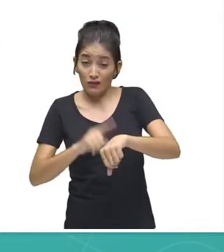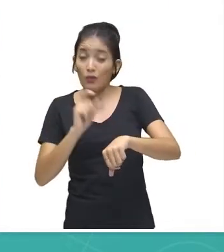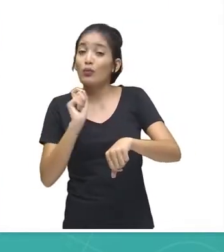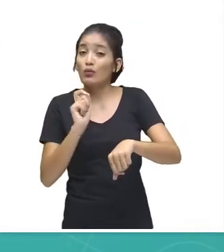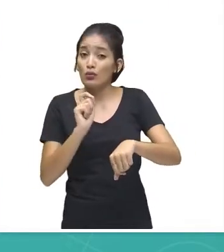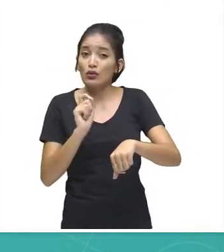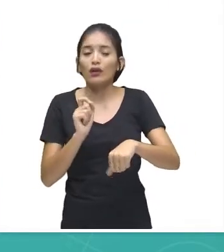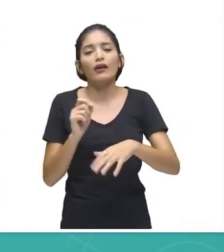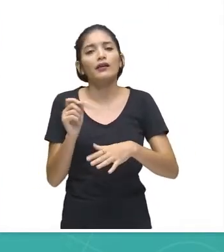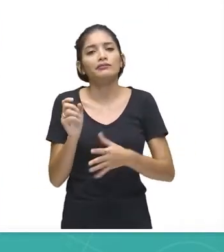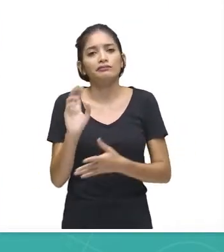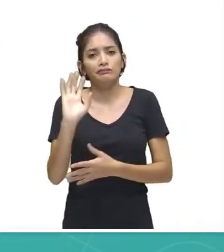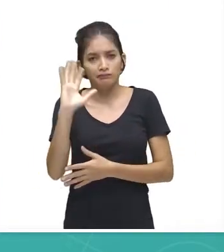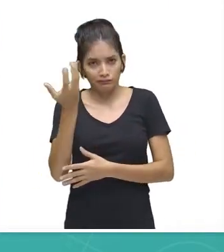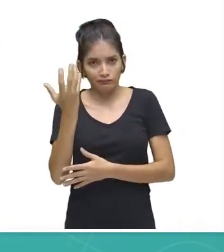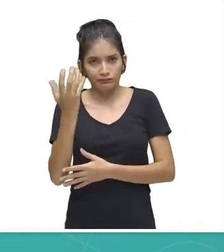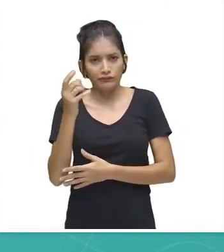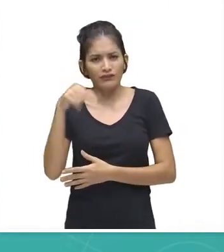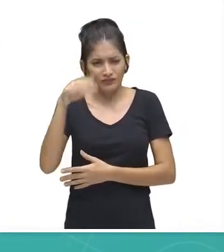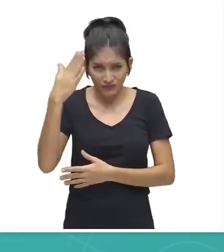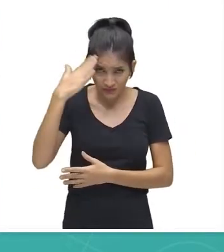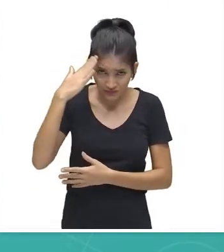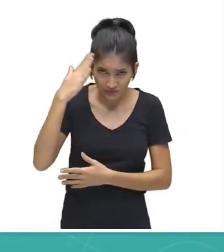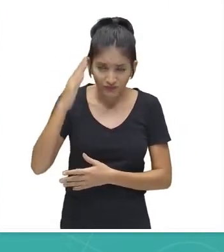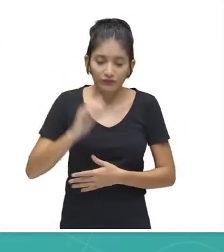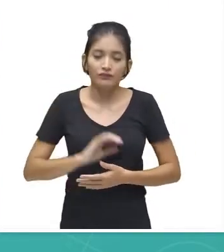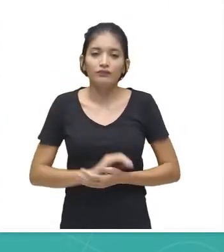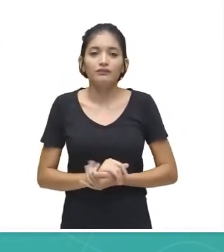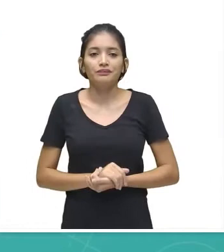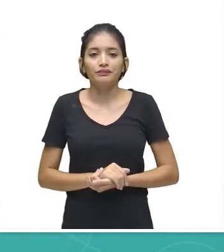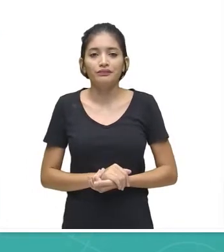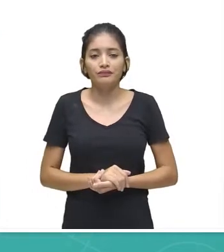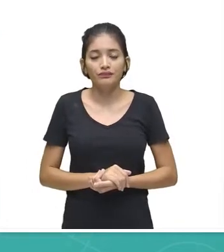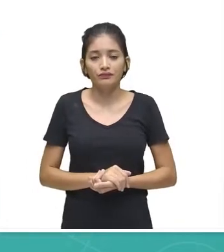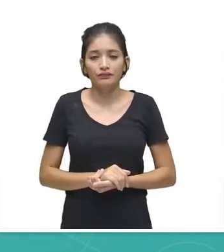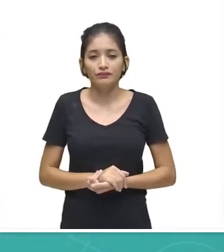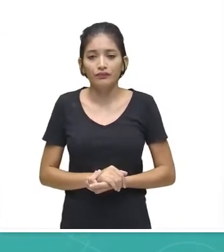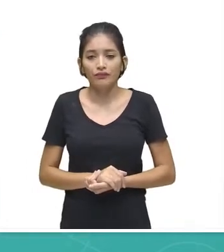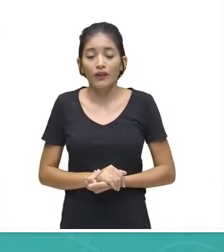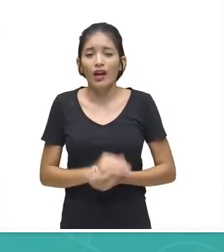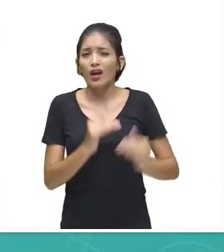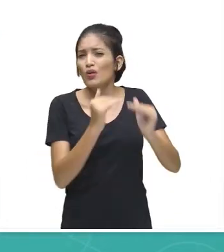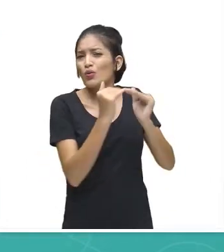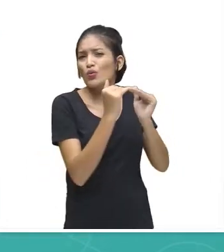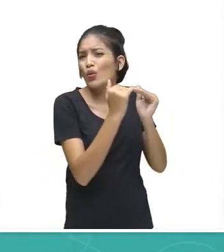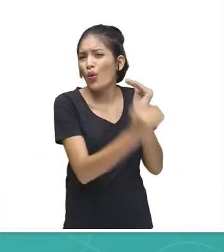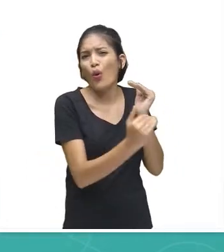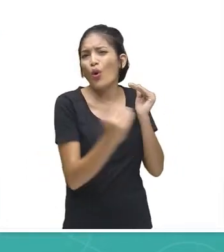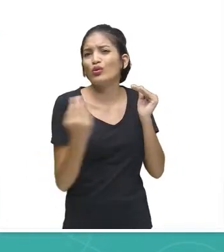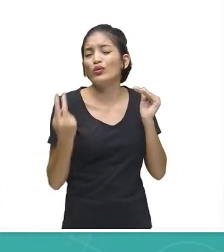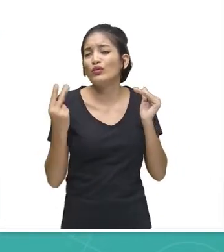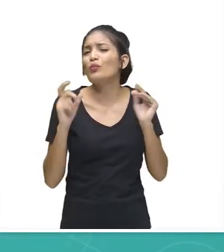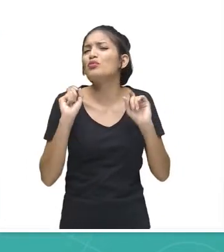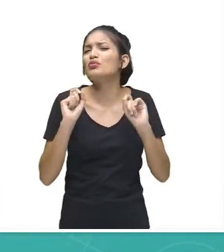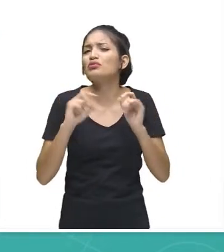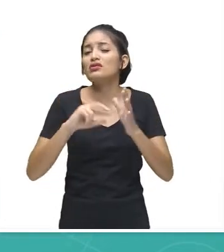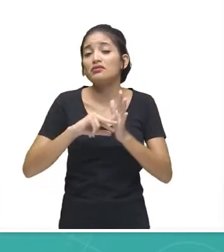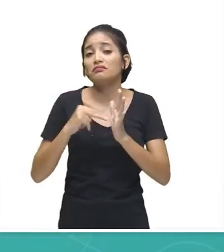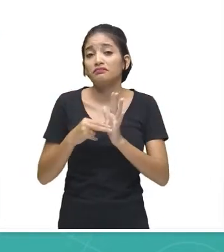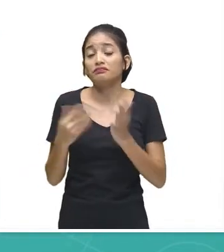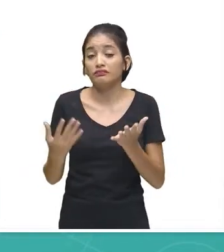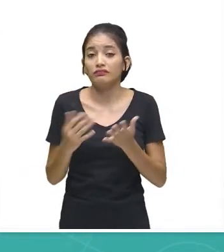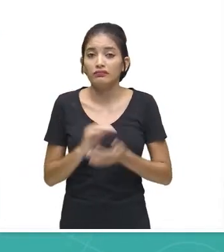se dará. Deu para vocês entenderem? Agora vamos para o contravalor. O que é o contravalor?